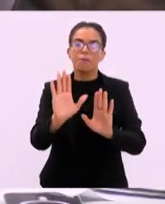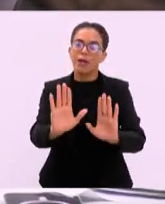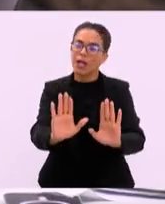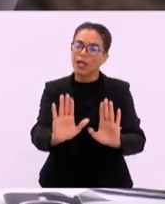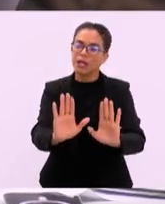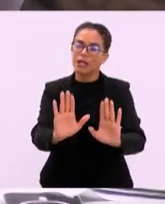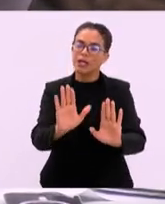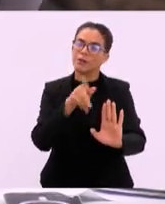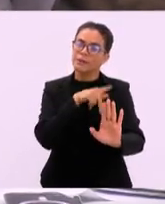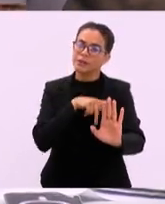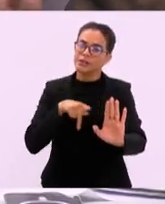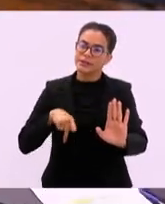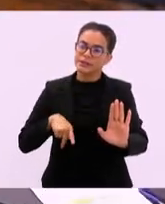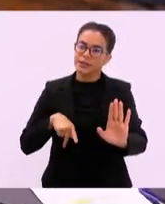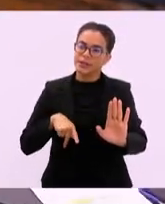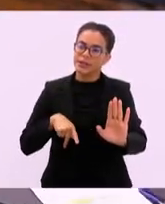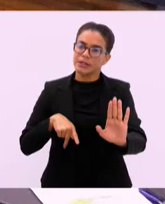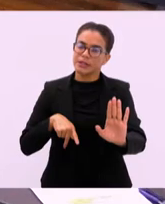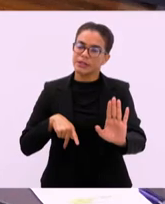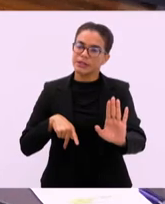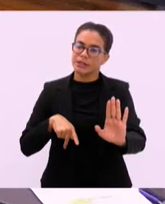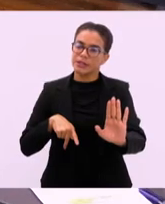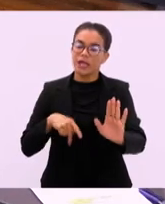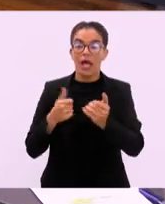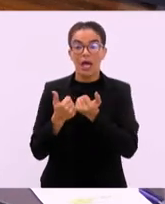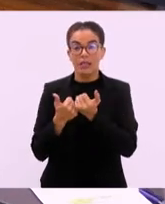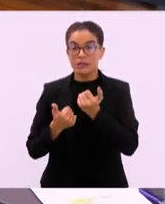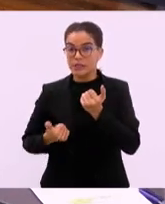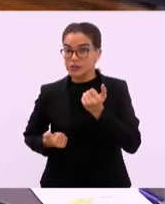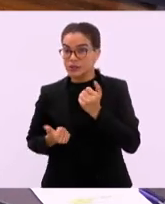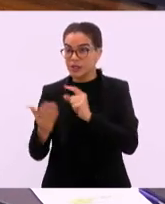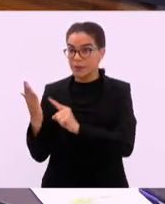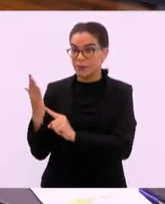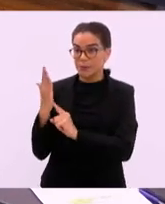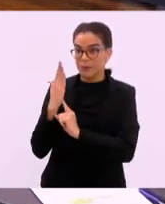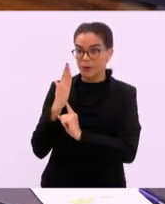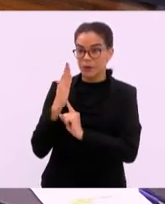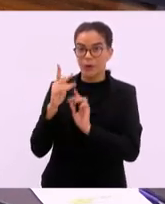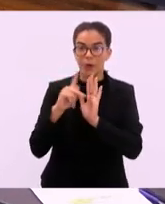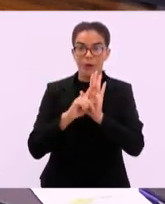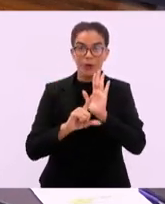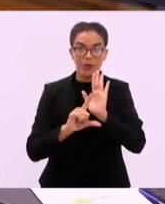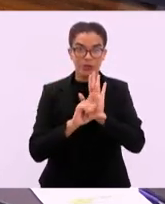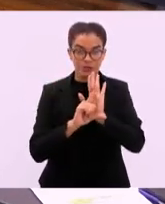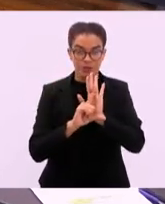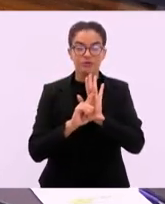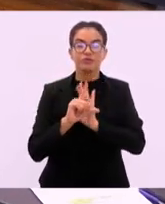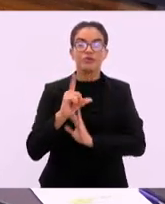favor, presidente. Deputado Mink. A assessoria aqui me mostrou um projeto do Daniel Librelon,